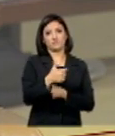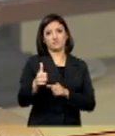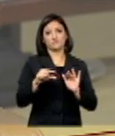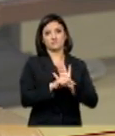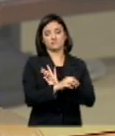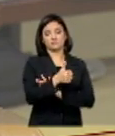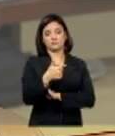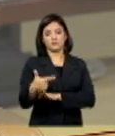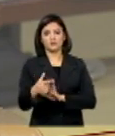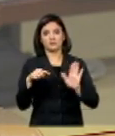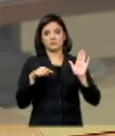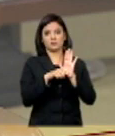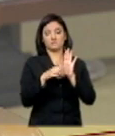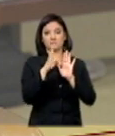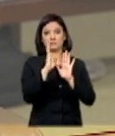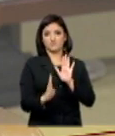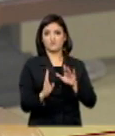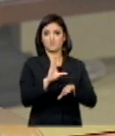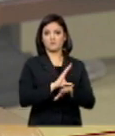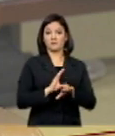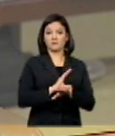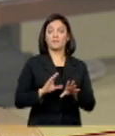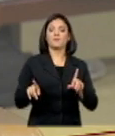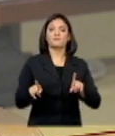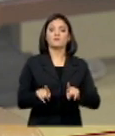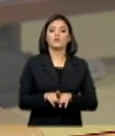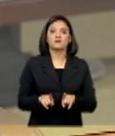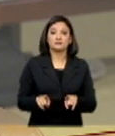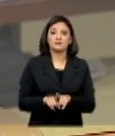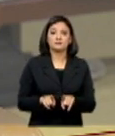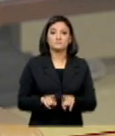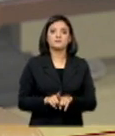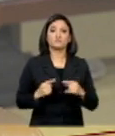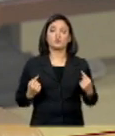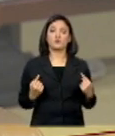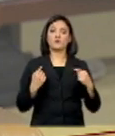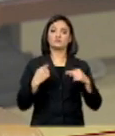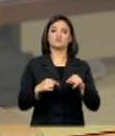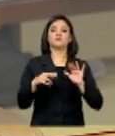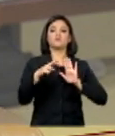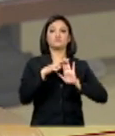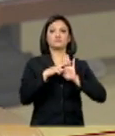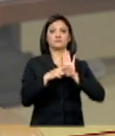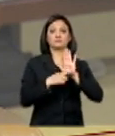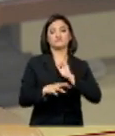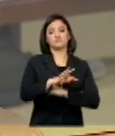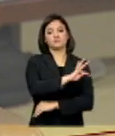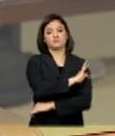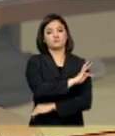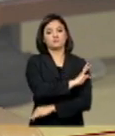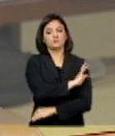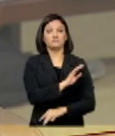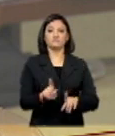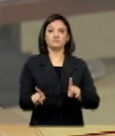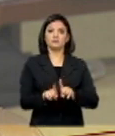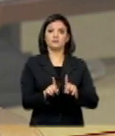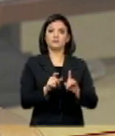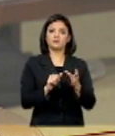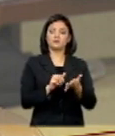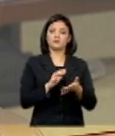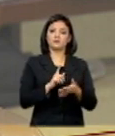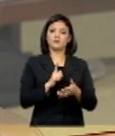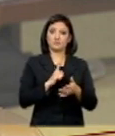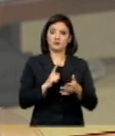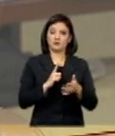b da constituição federal em dia metal contrariedades e jonas técnicas setoriais editadas pela